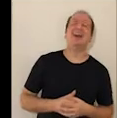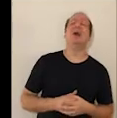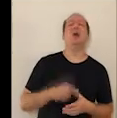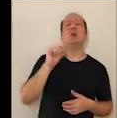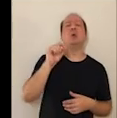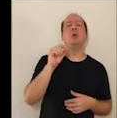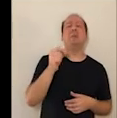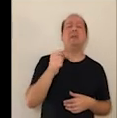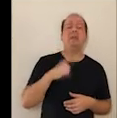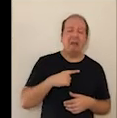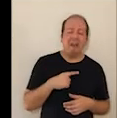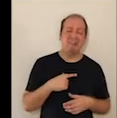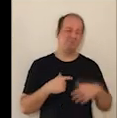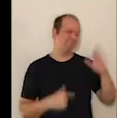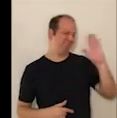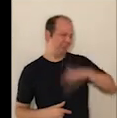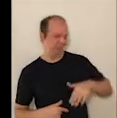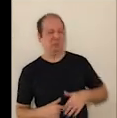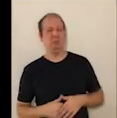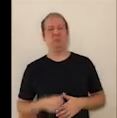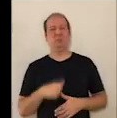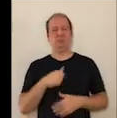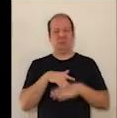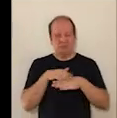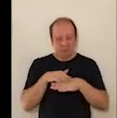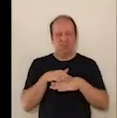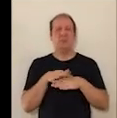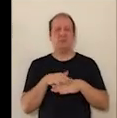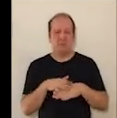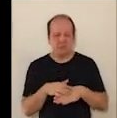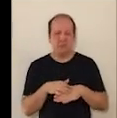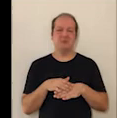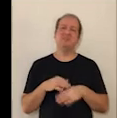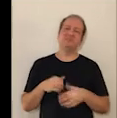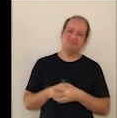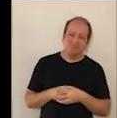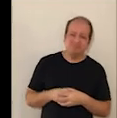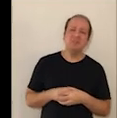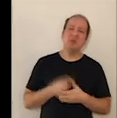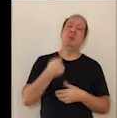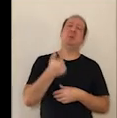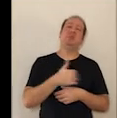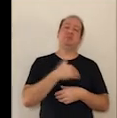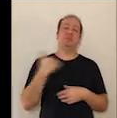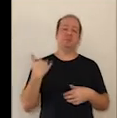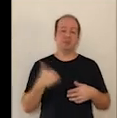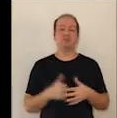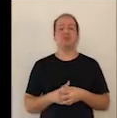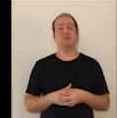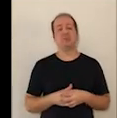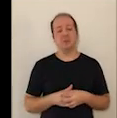Como é que ele tá? Mal. Muito mal. Bem. Muito bem, o que você quer dizer? O